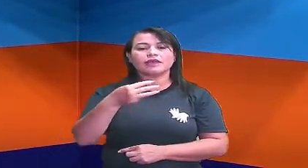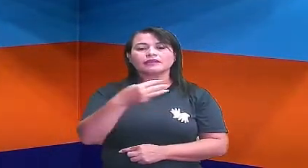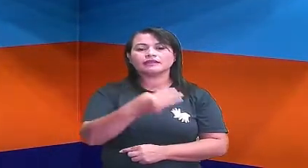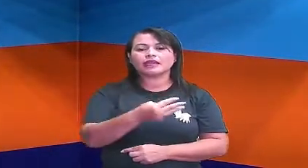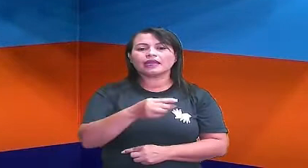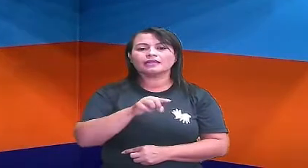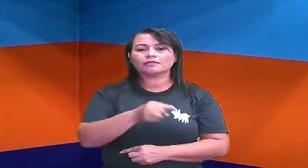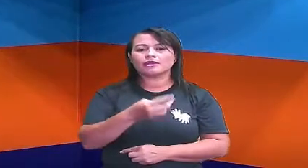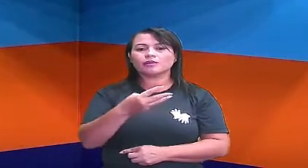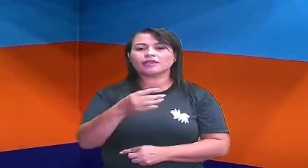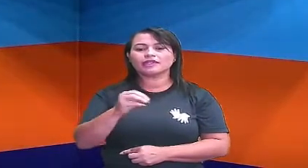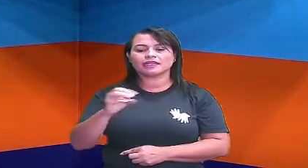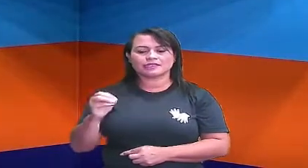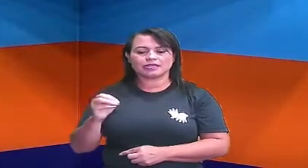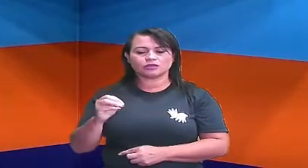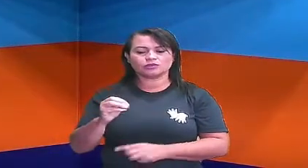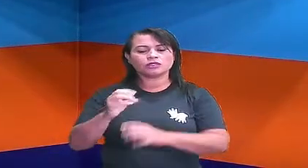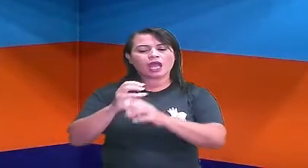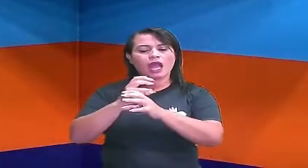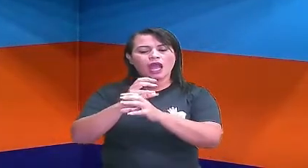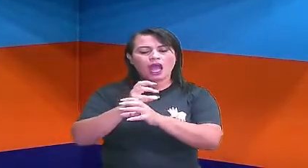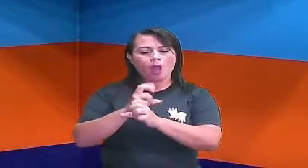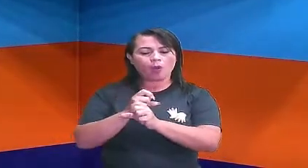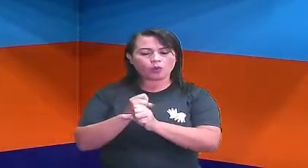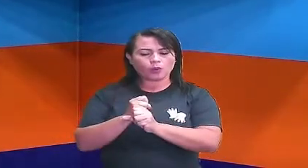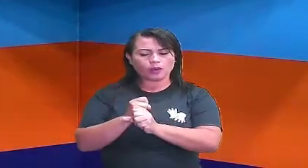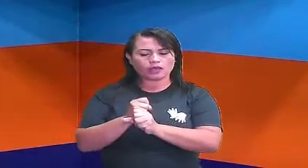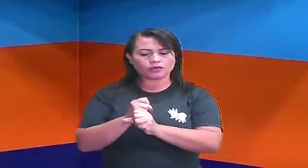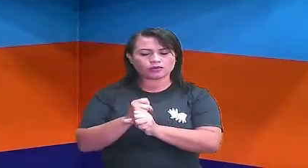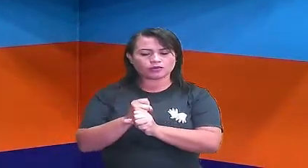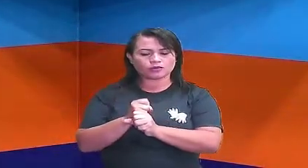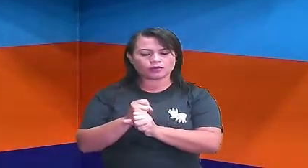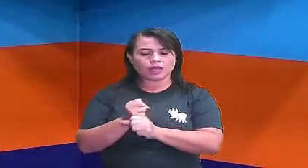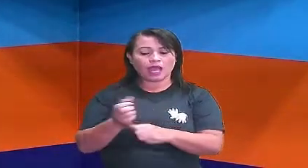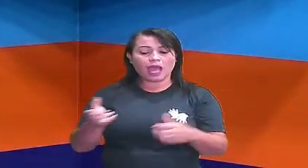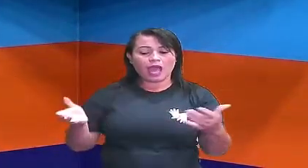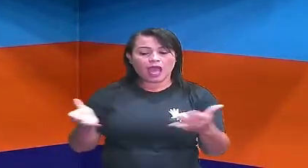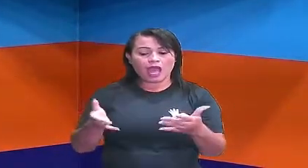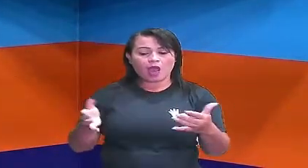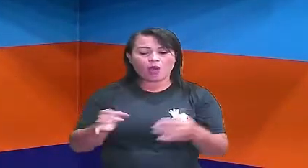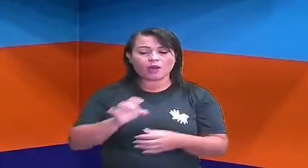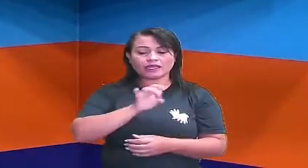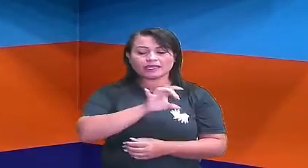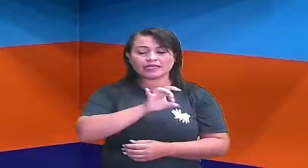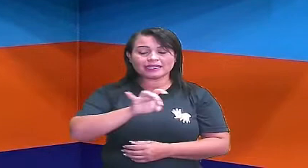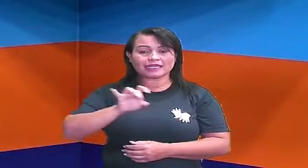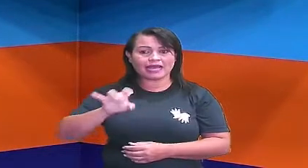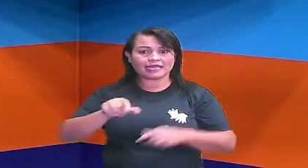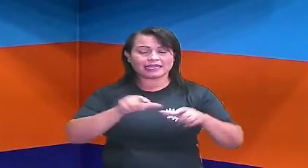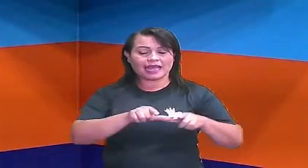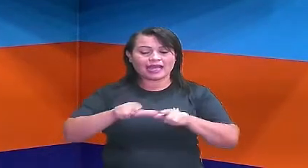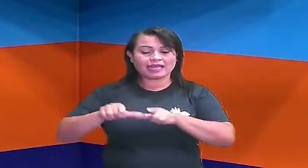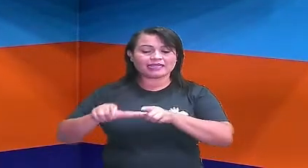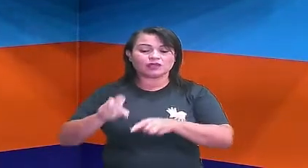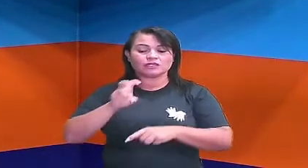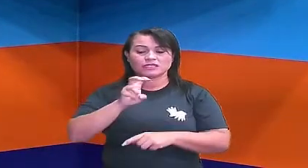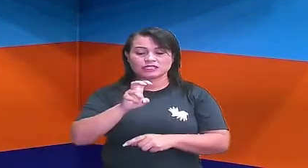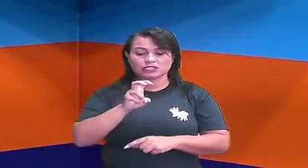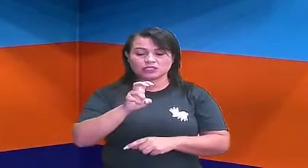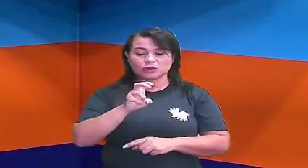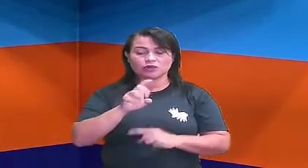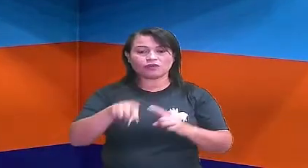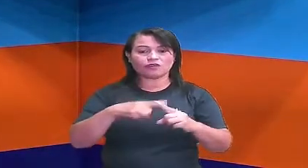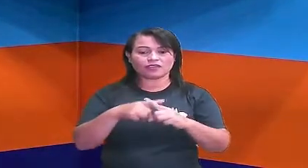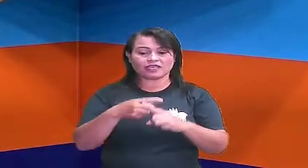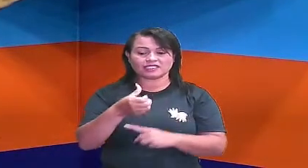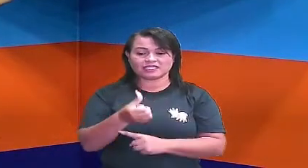o cálculo, né? Fazendo o cálculo agora de cada cartão, 5 vezes 6,